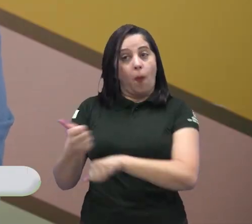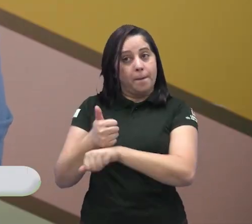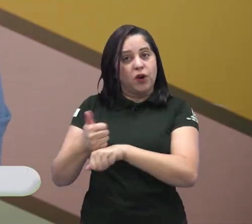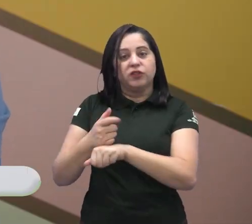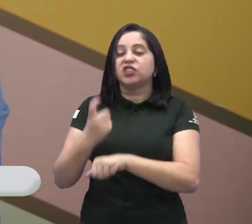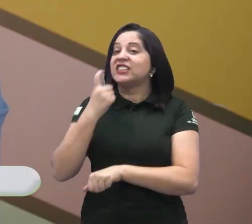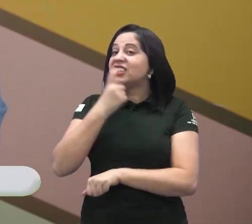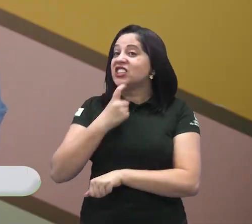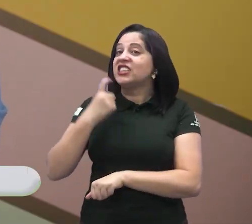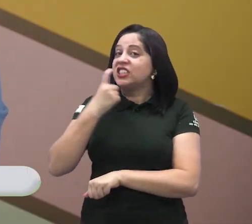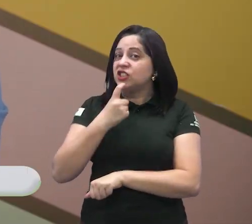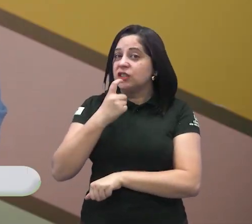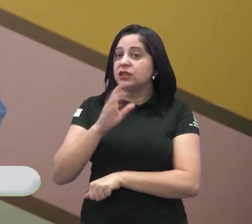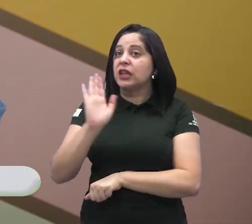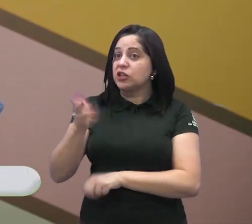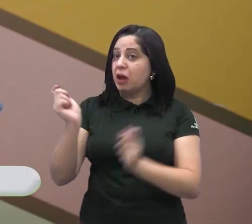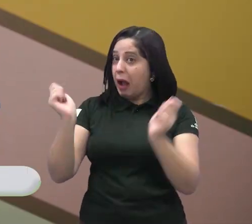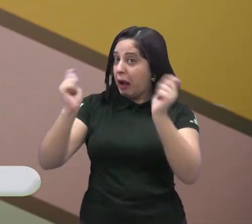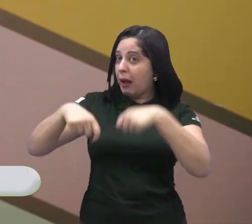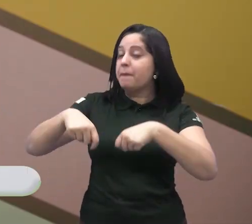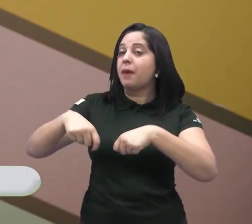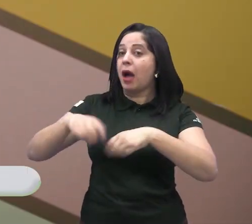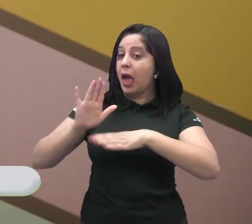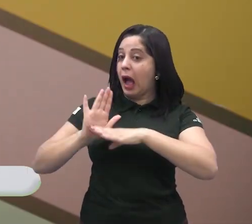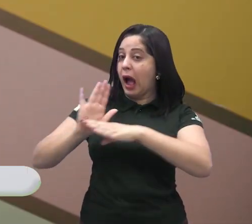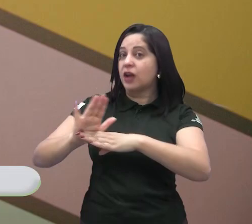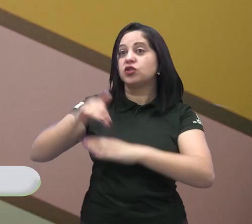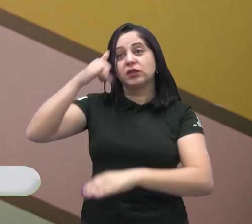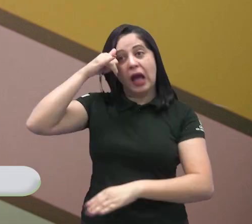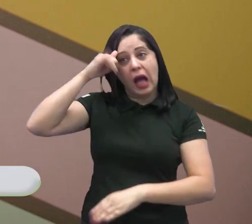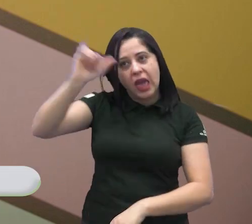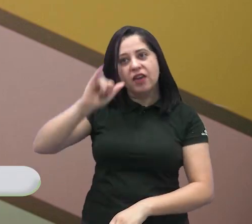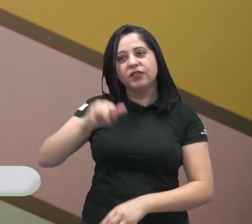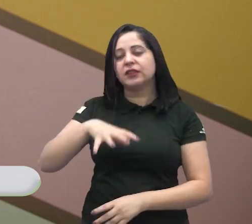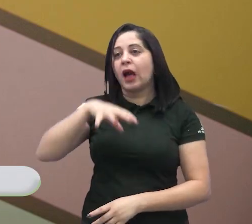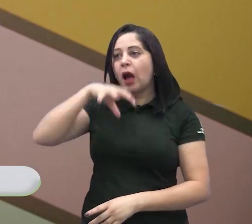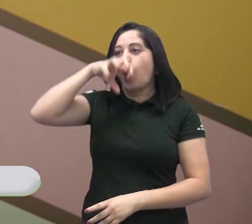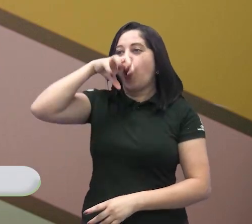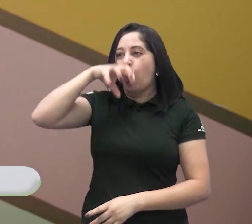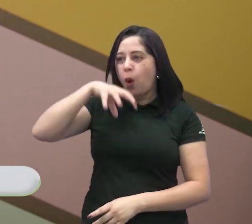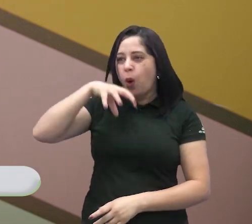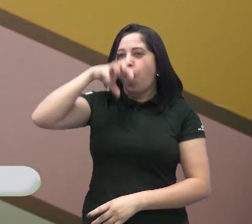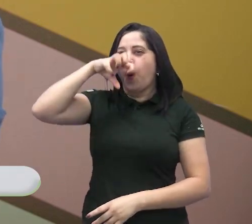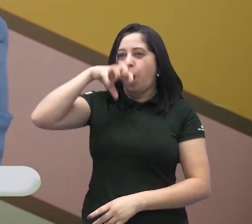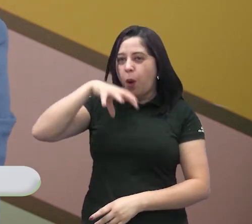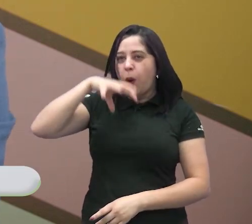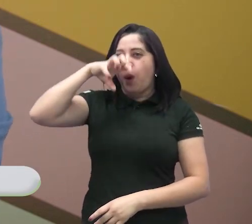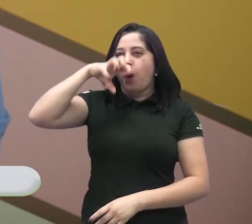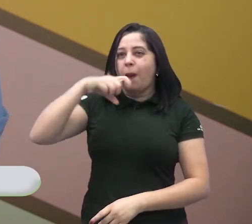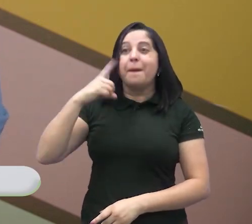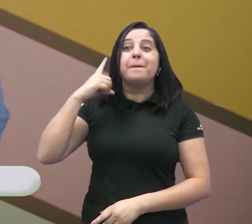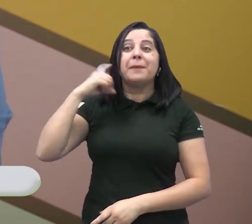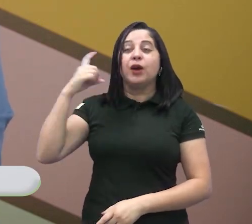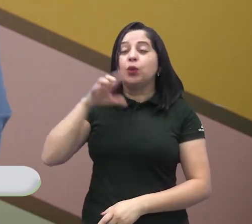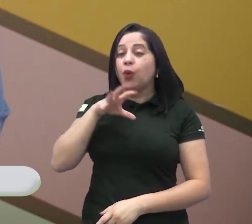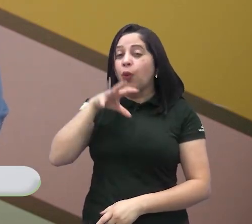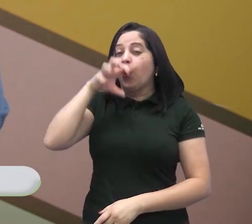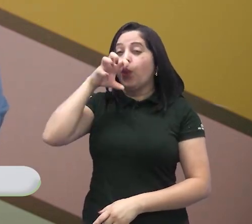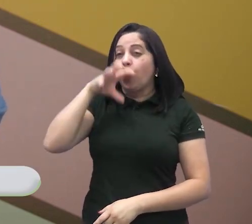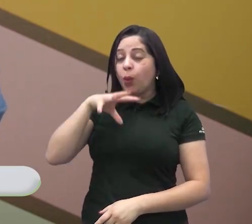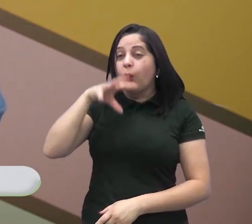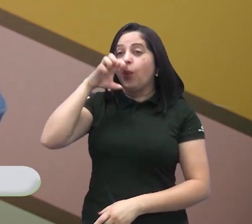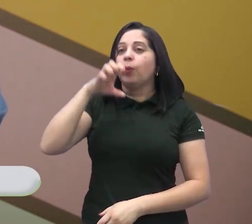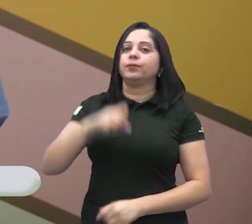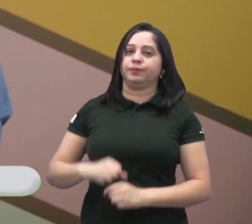cuidar disso e fazer o paciente melhorar, até mesmo ronco e apneia, ou otorrinos, ou cirurgiões dentistas, para